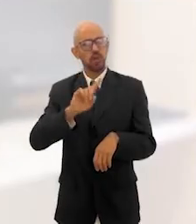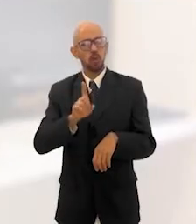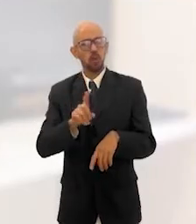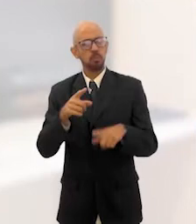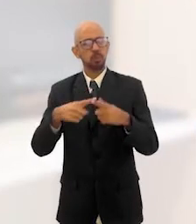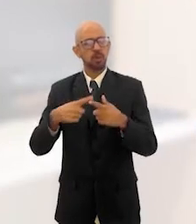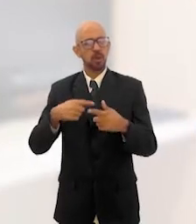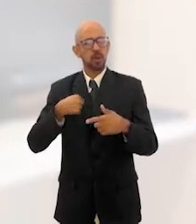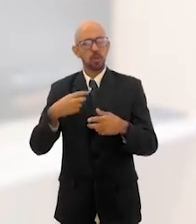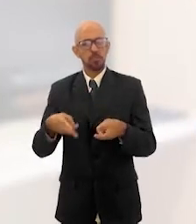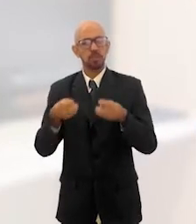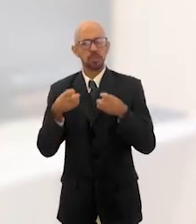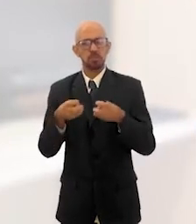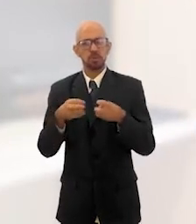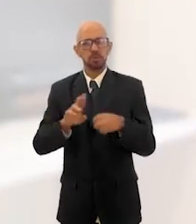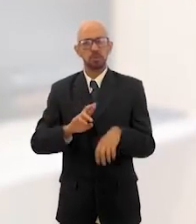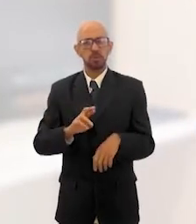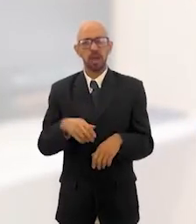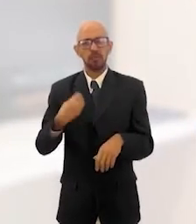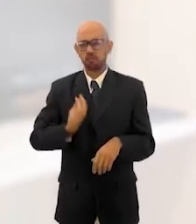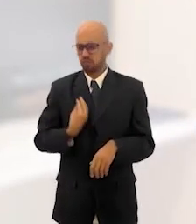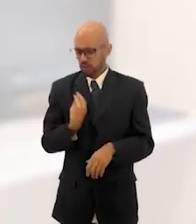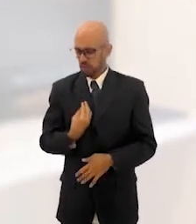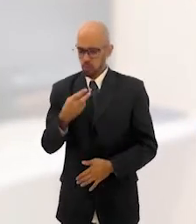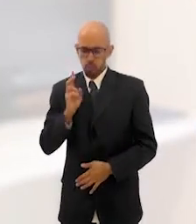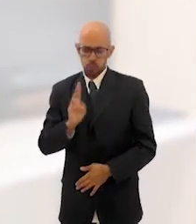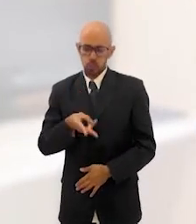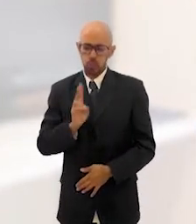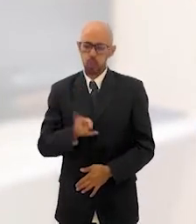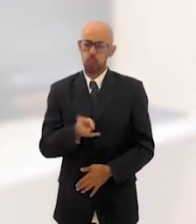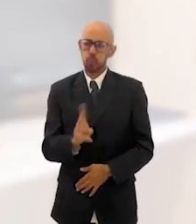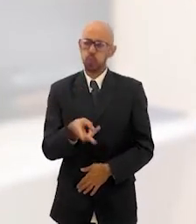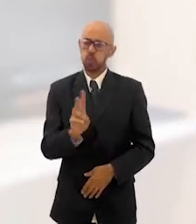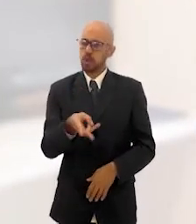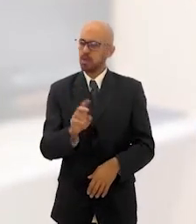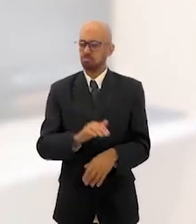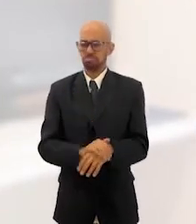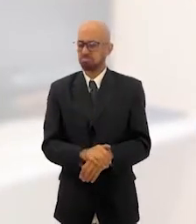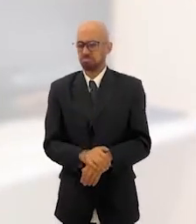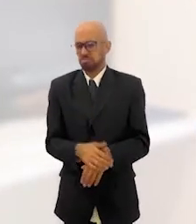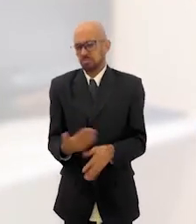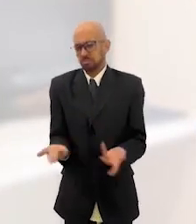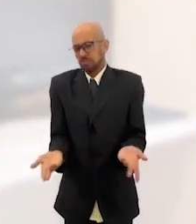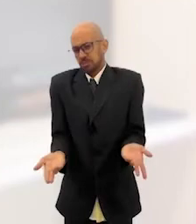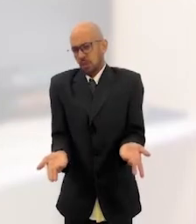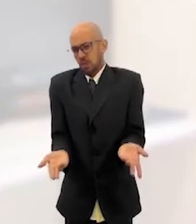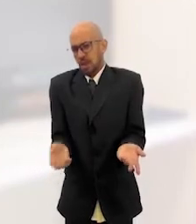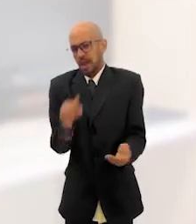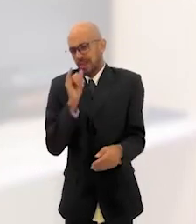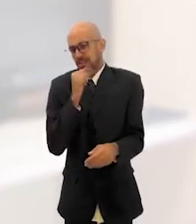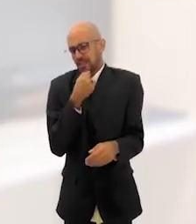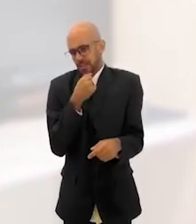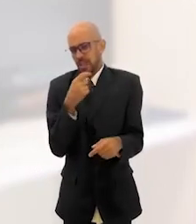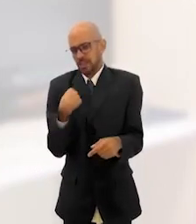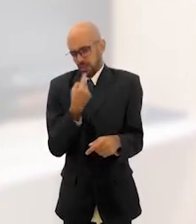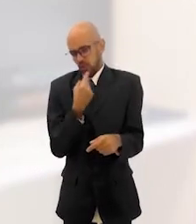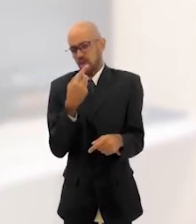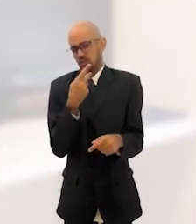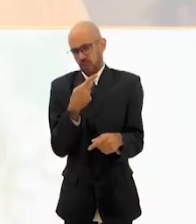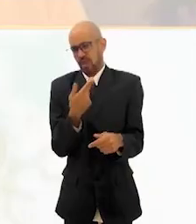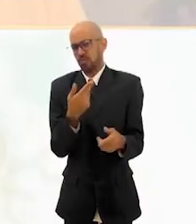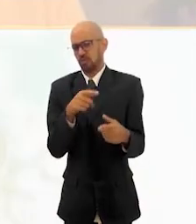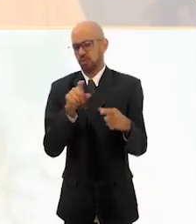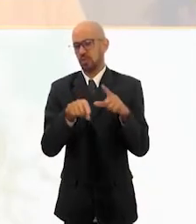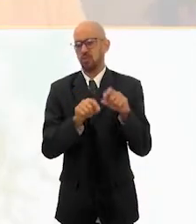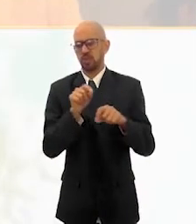a minha percepção de hoje. Não existe momento triste. A vida é um fluxo. É uma vida um fluxo. em que a dita tristeza, que a gente chama de